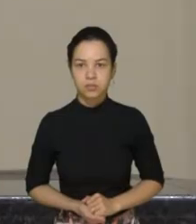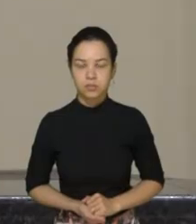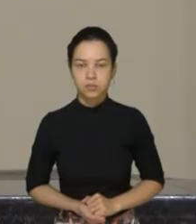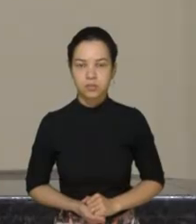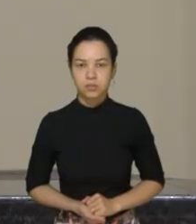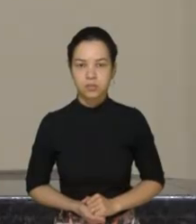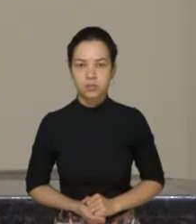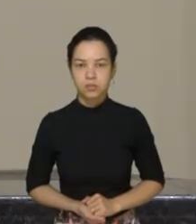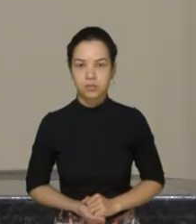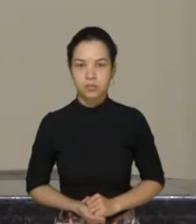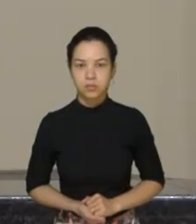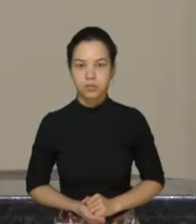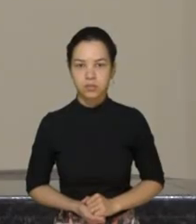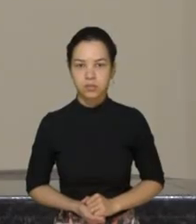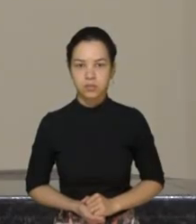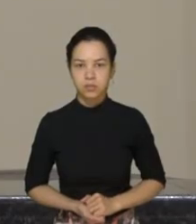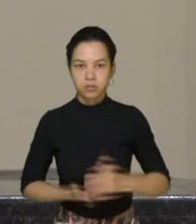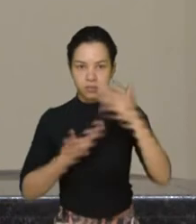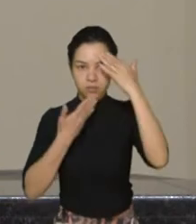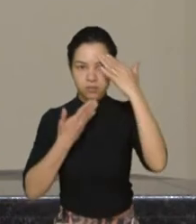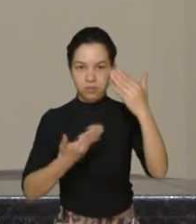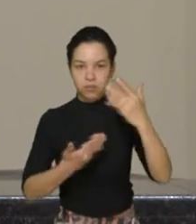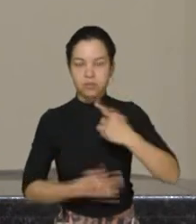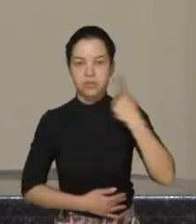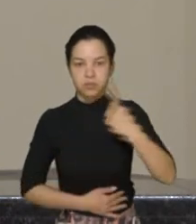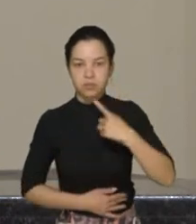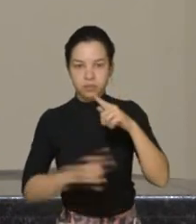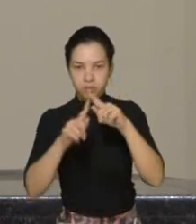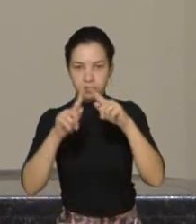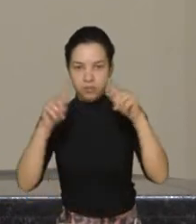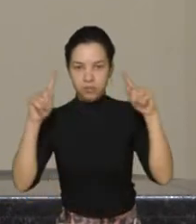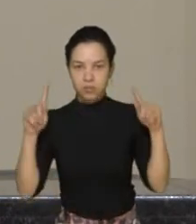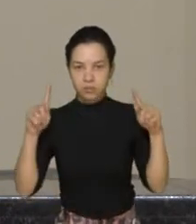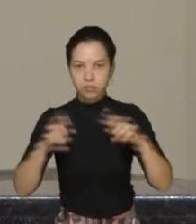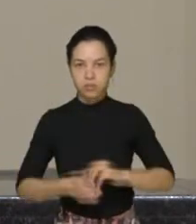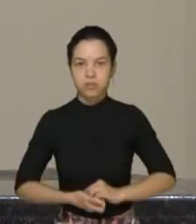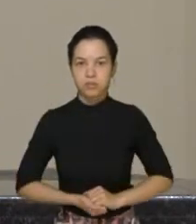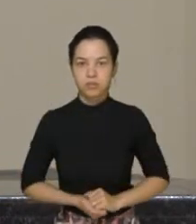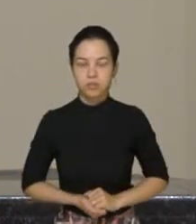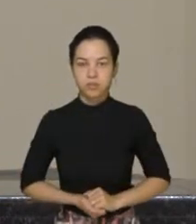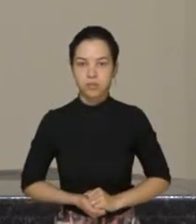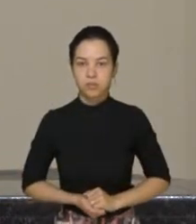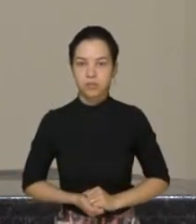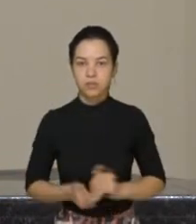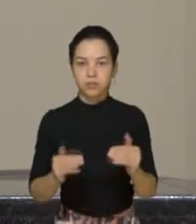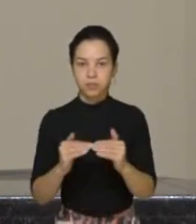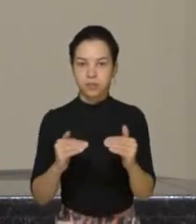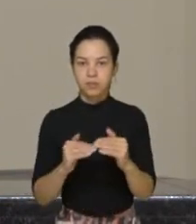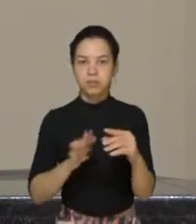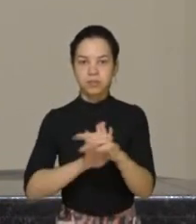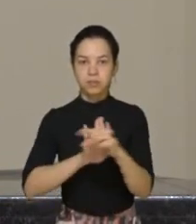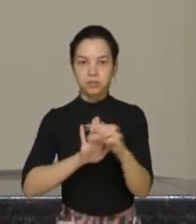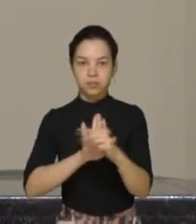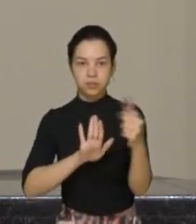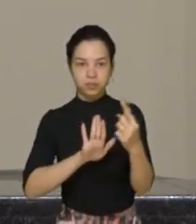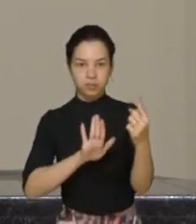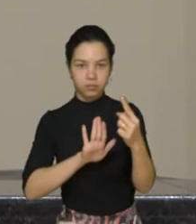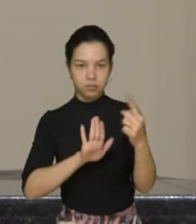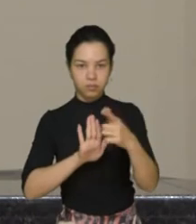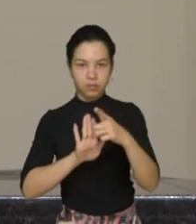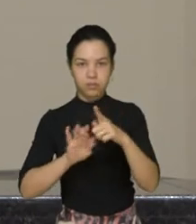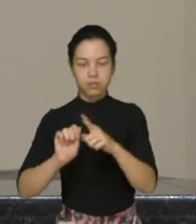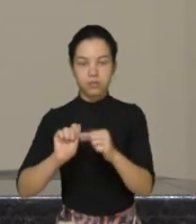Obrigado, deputada Neudir Sareta. Em consonância com o parágrafo 1º do artigo